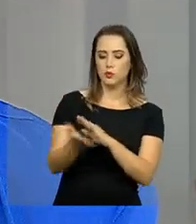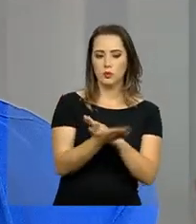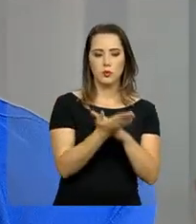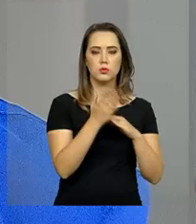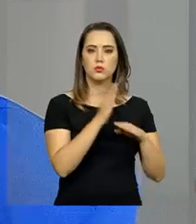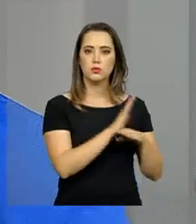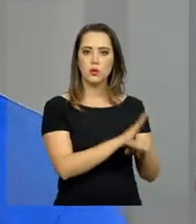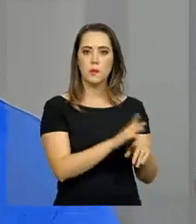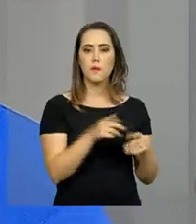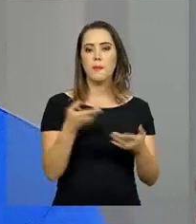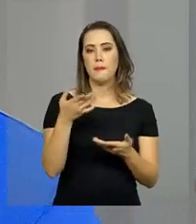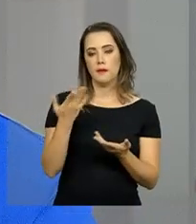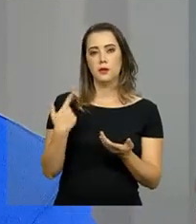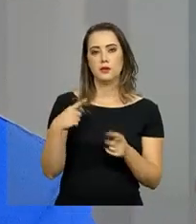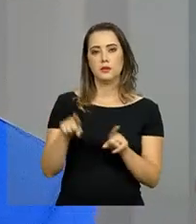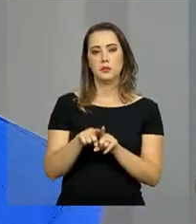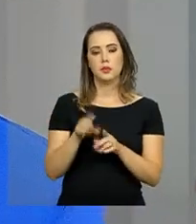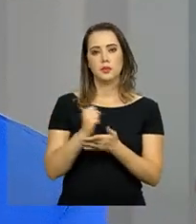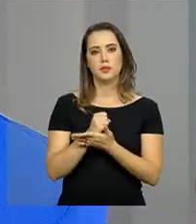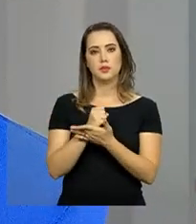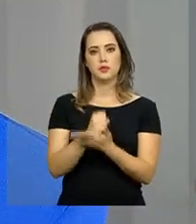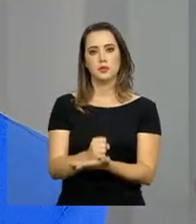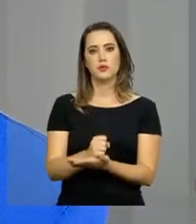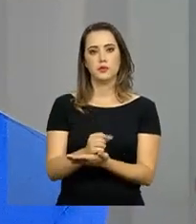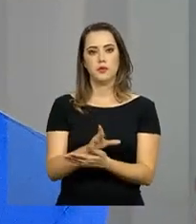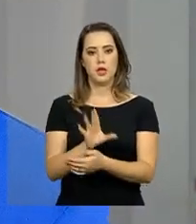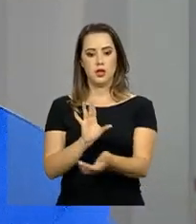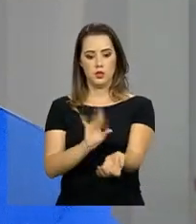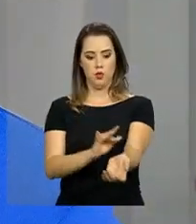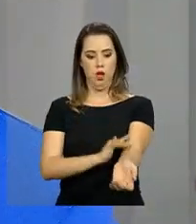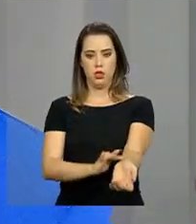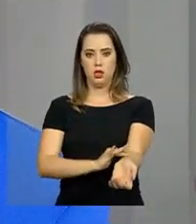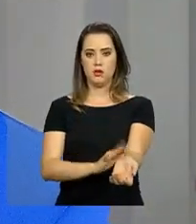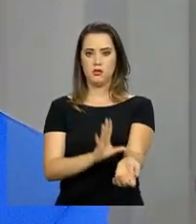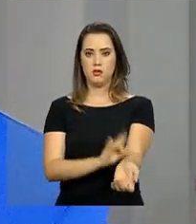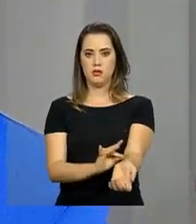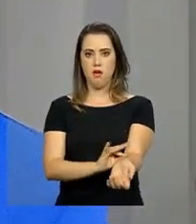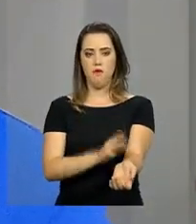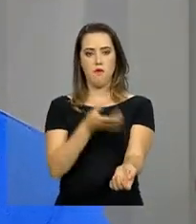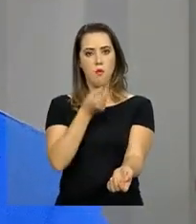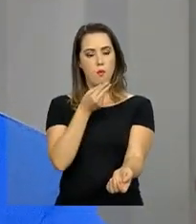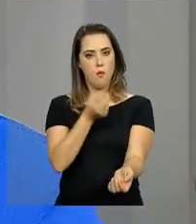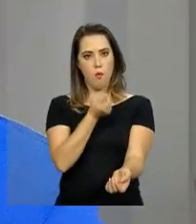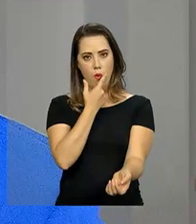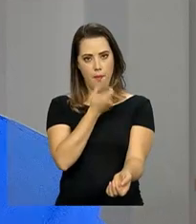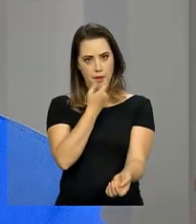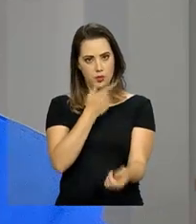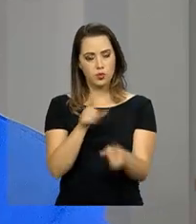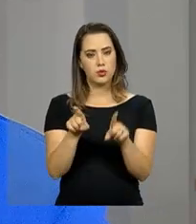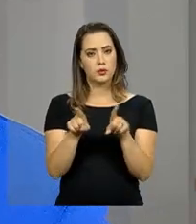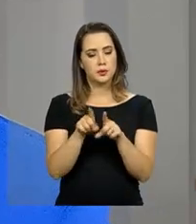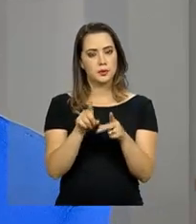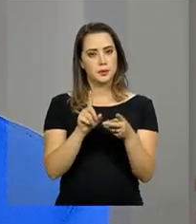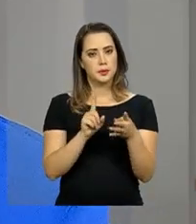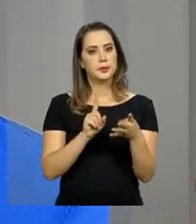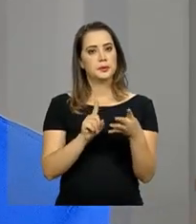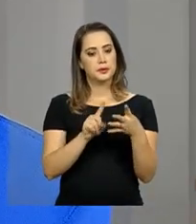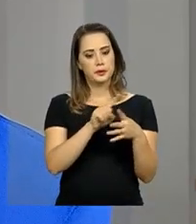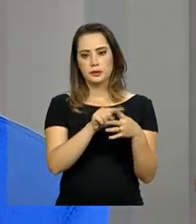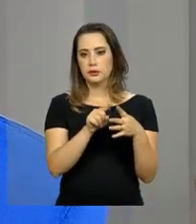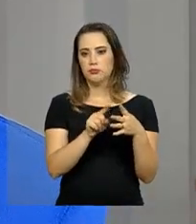elas mesmas. A gente oferece o adesivo, a medicação e, além disso, ainda